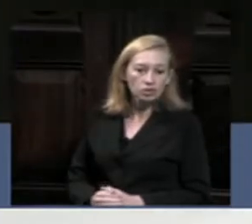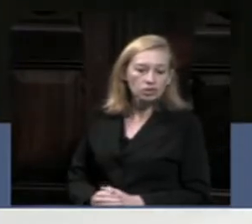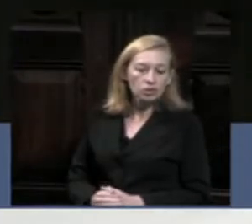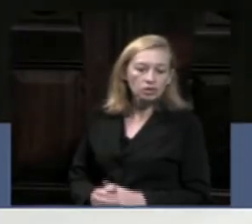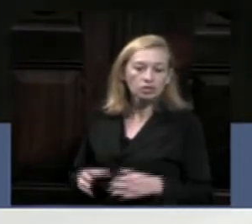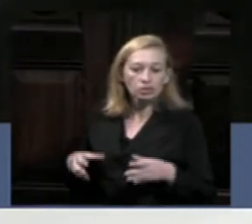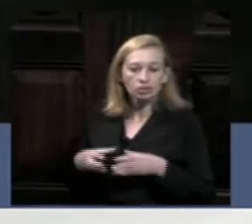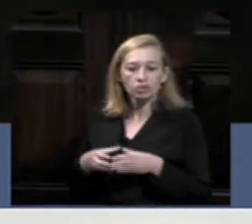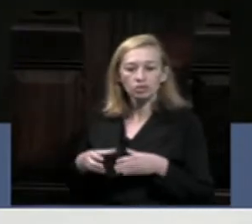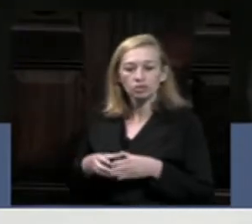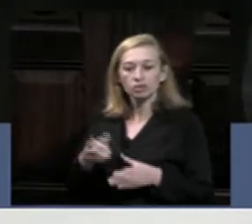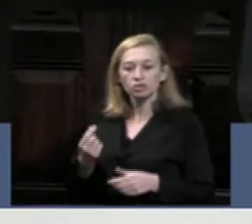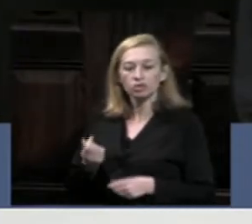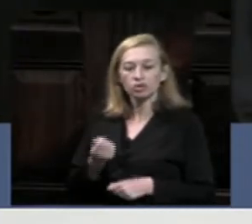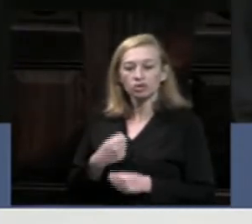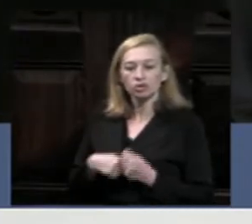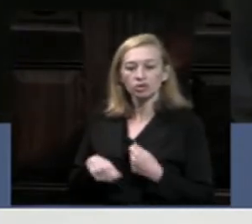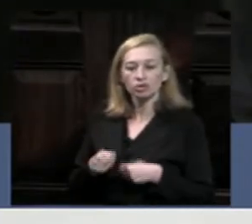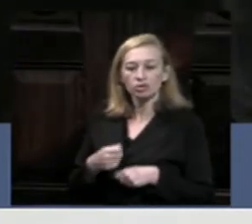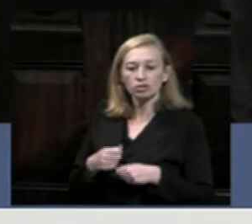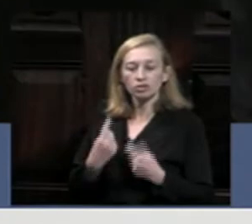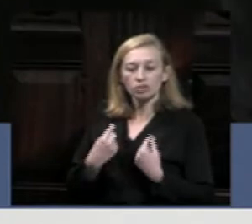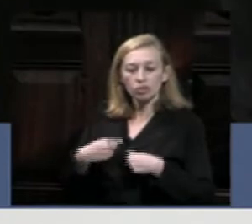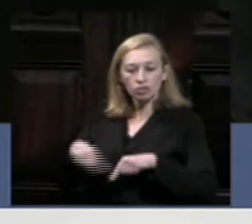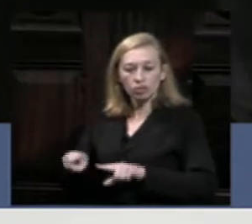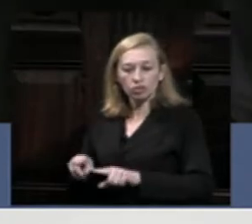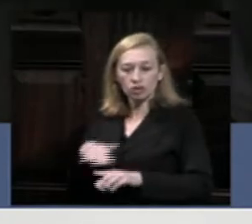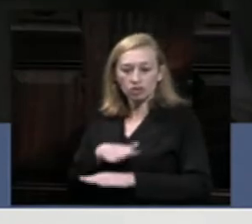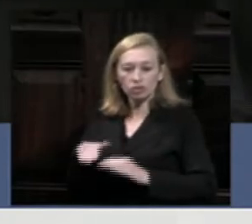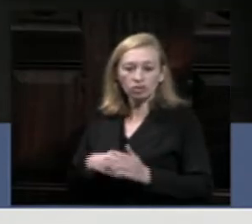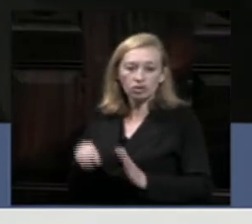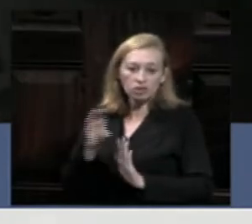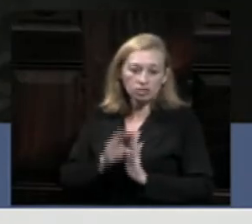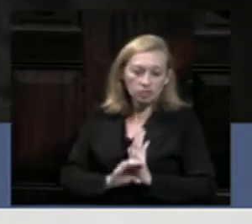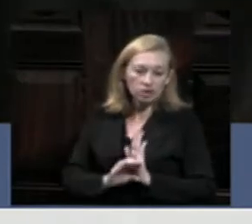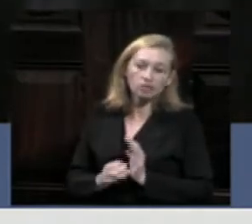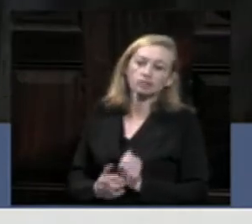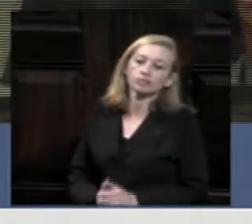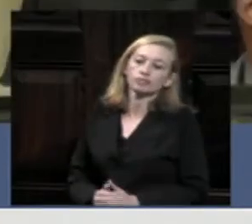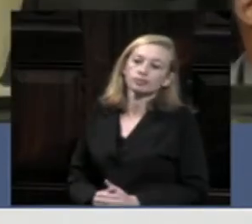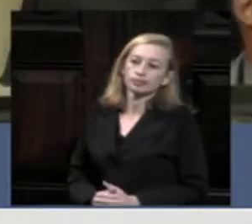de Economia, contrário a todas as emendas.